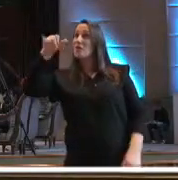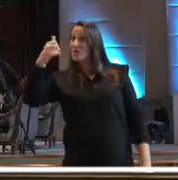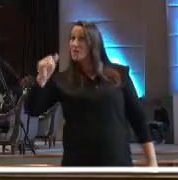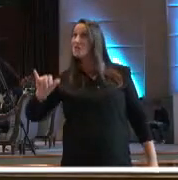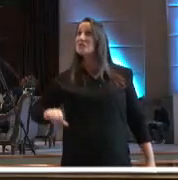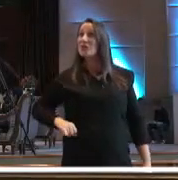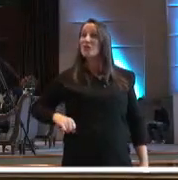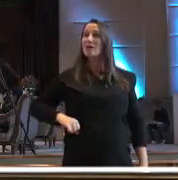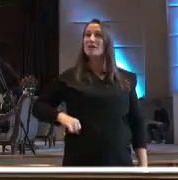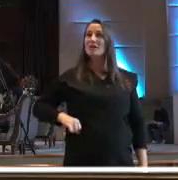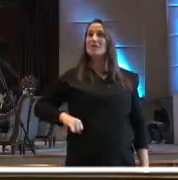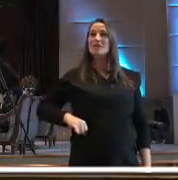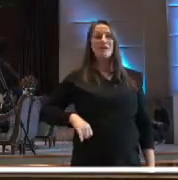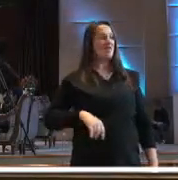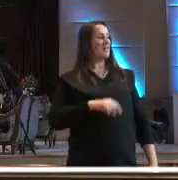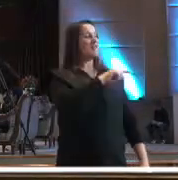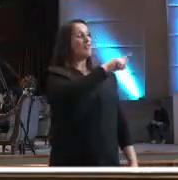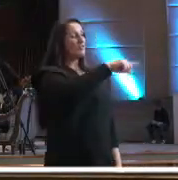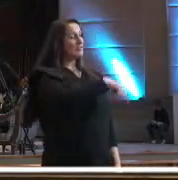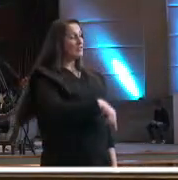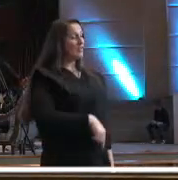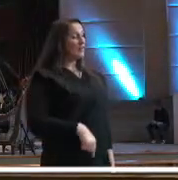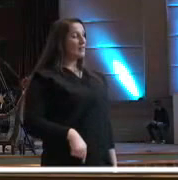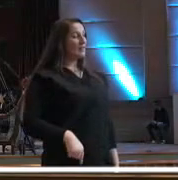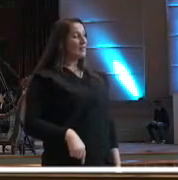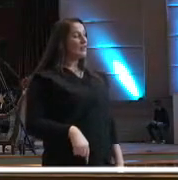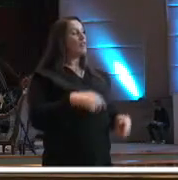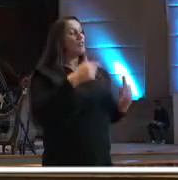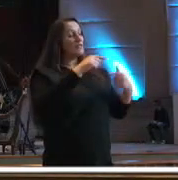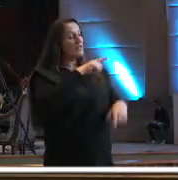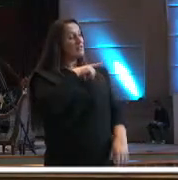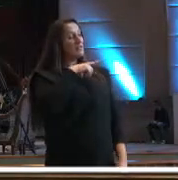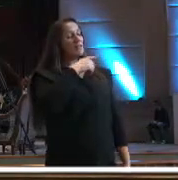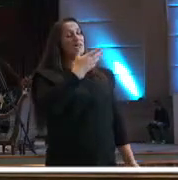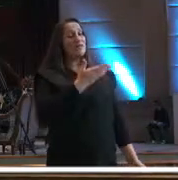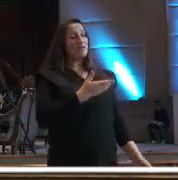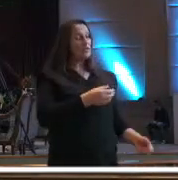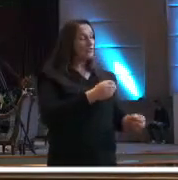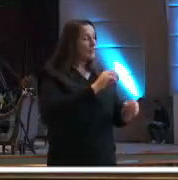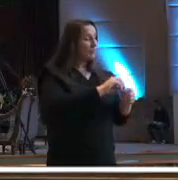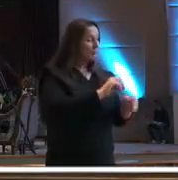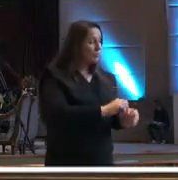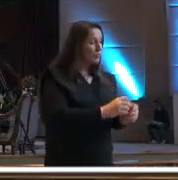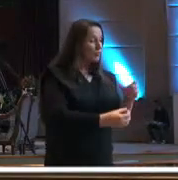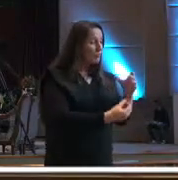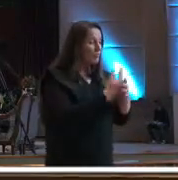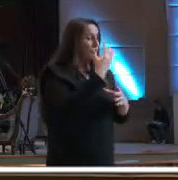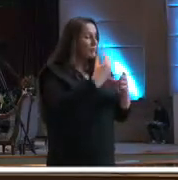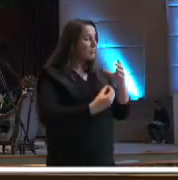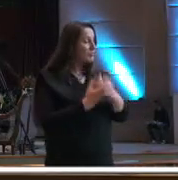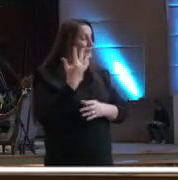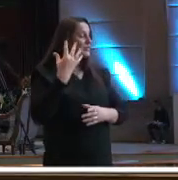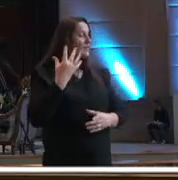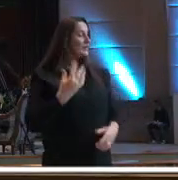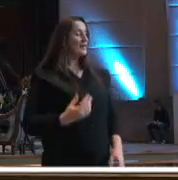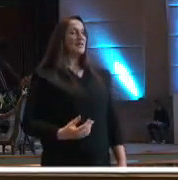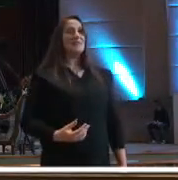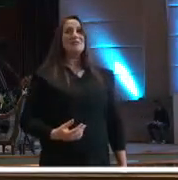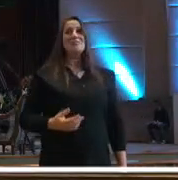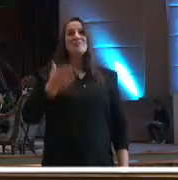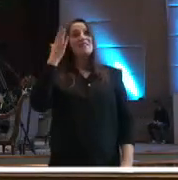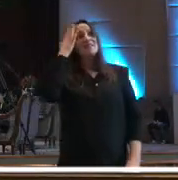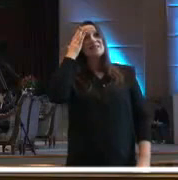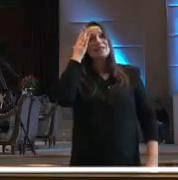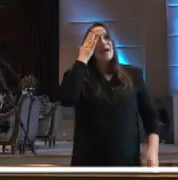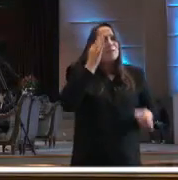você, rapaz? Onde você estava? Onde você estava? Quando eu criei isso, criei aquilo, não é? Você sabe quanto mede